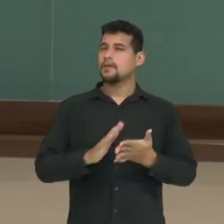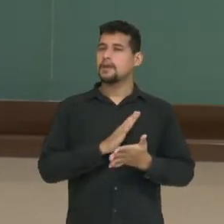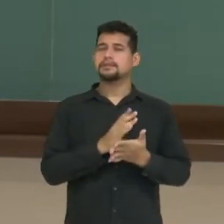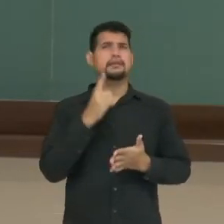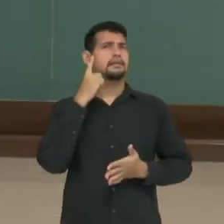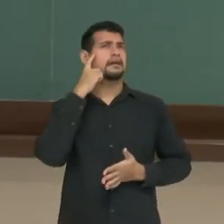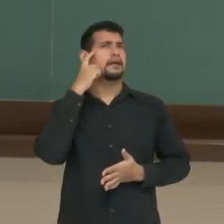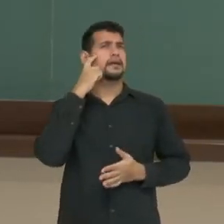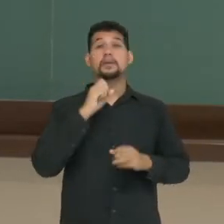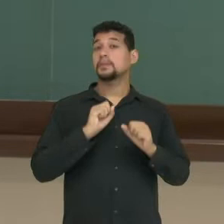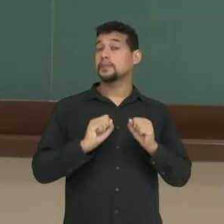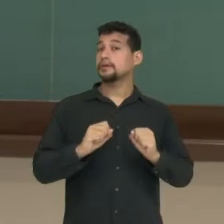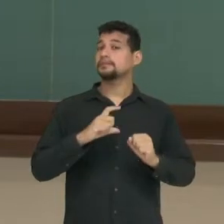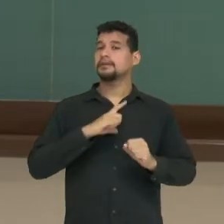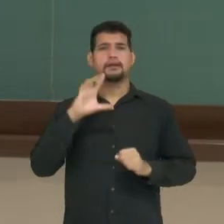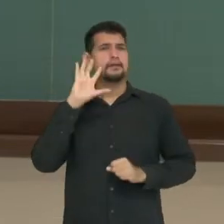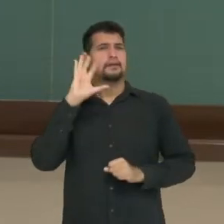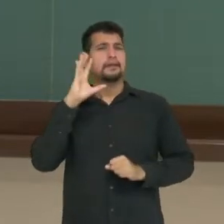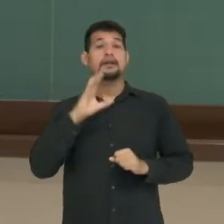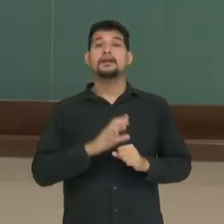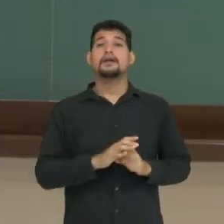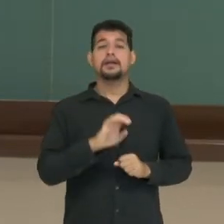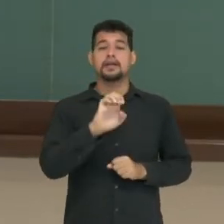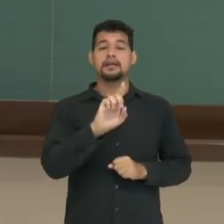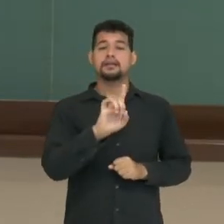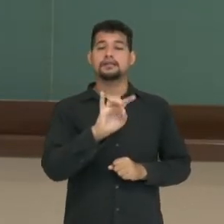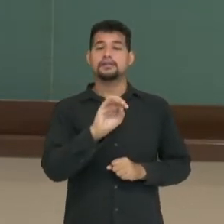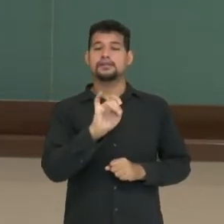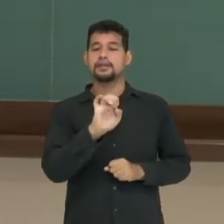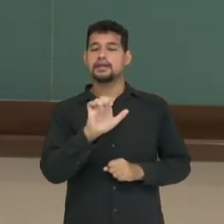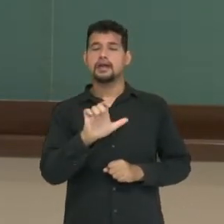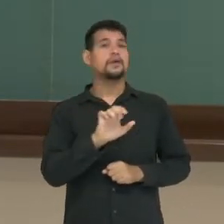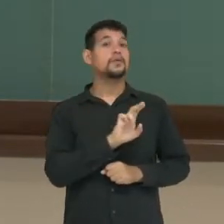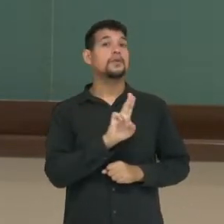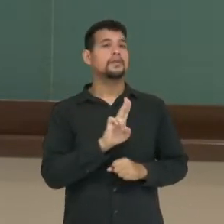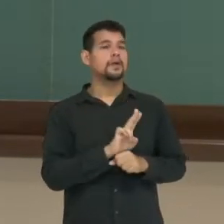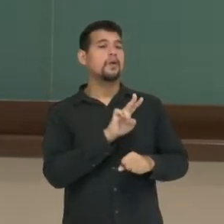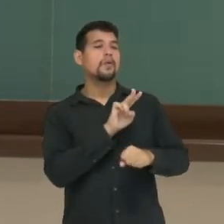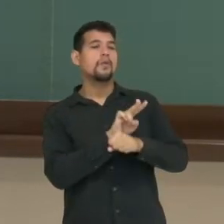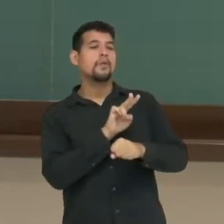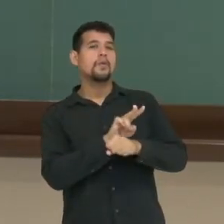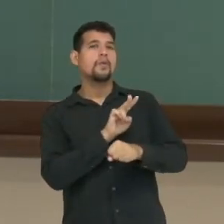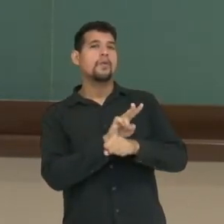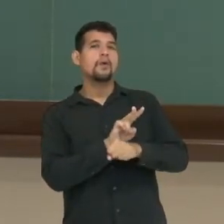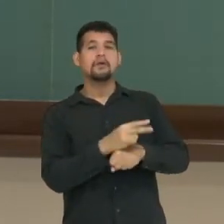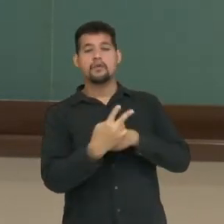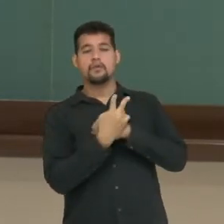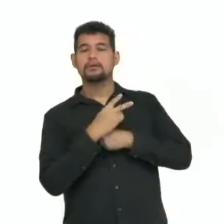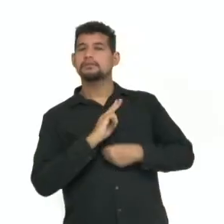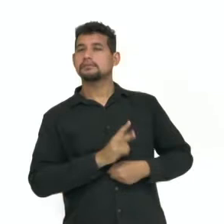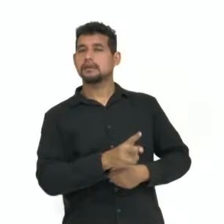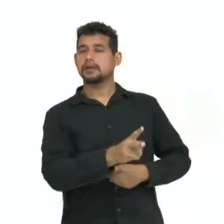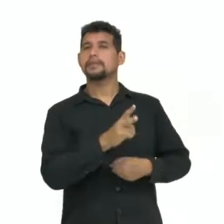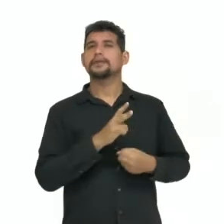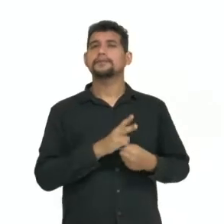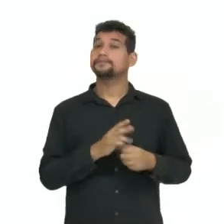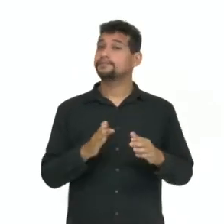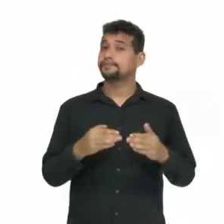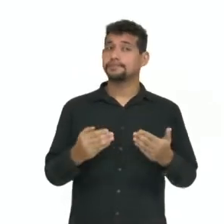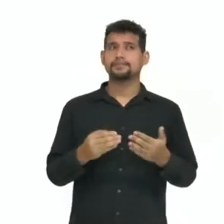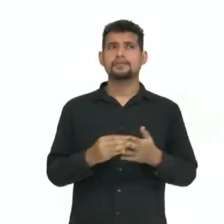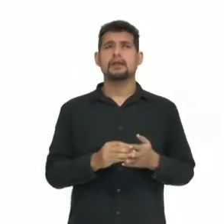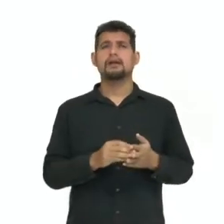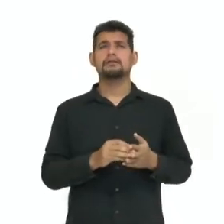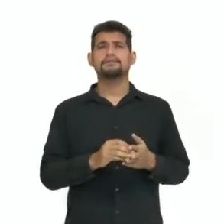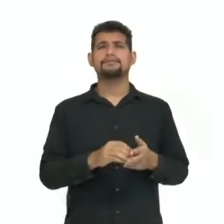que possam ser tratadas no editorial que se intitula Cuidemo-nos sempre. Então, no meu gabarito,